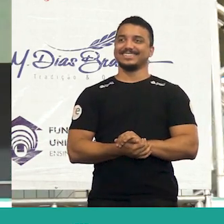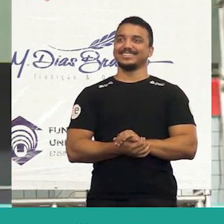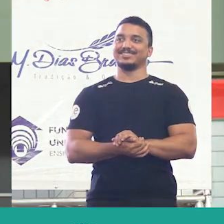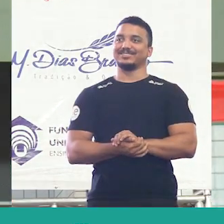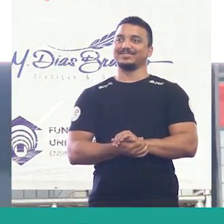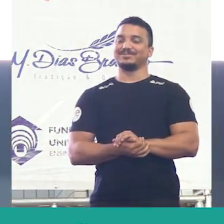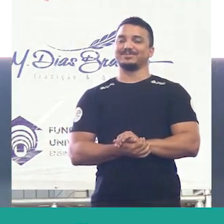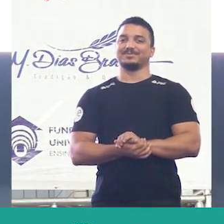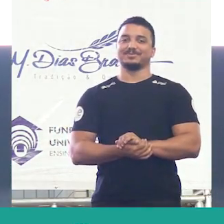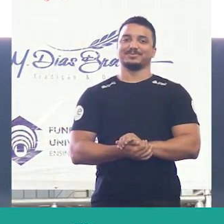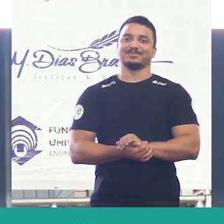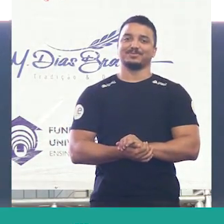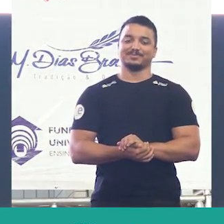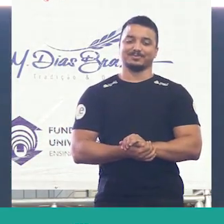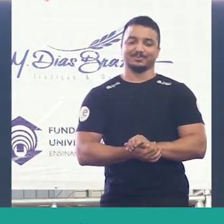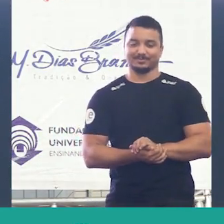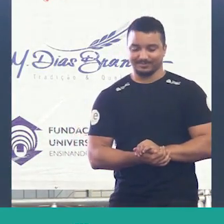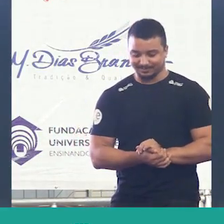Ok?